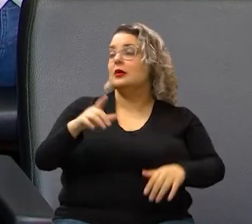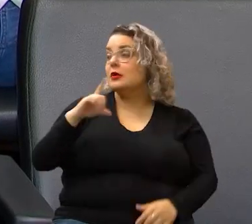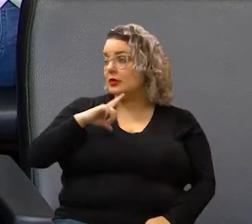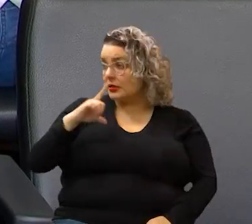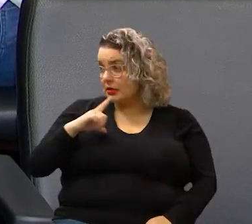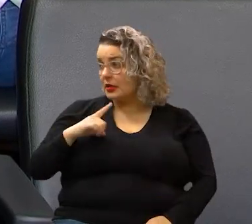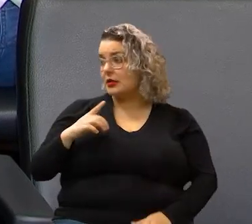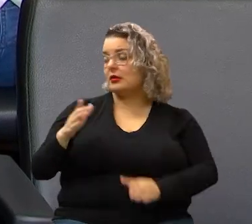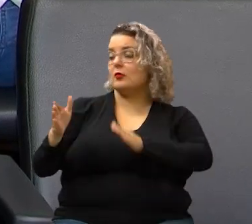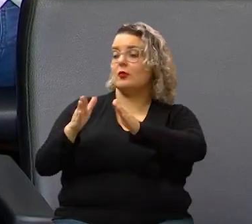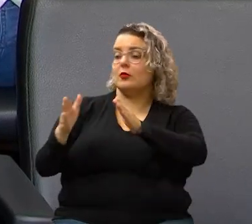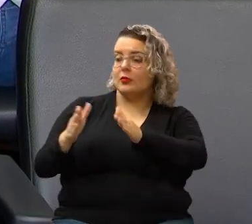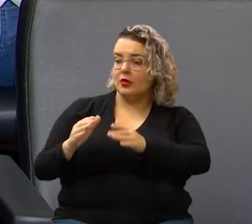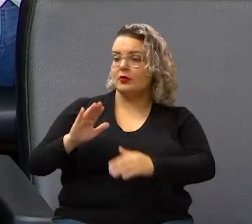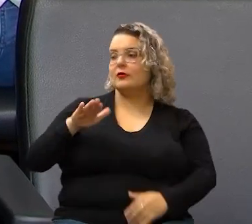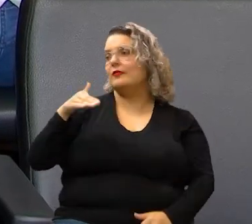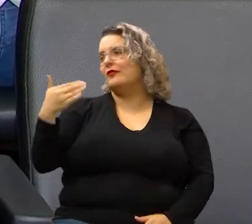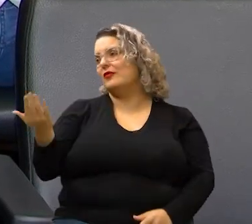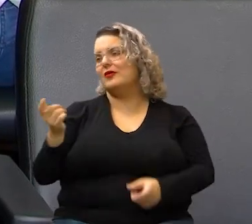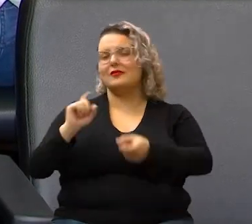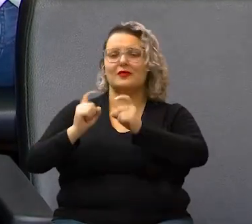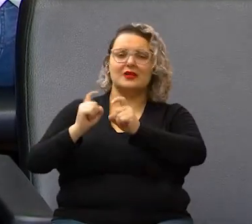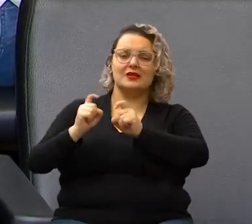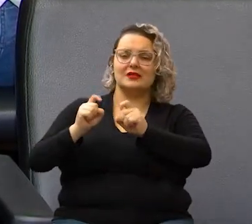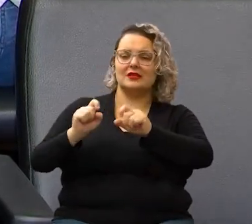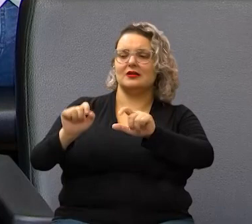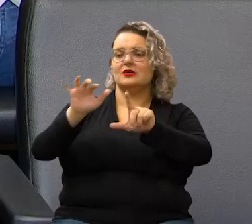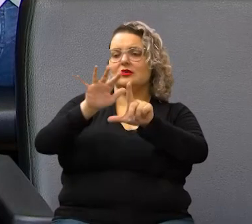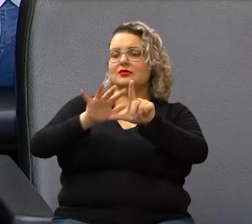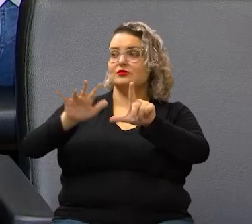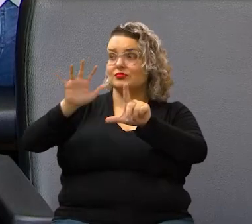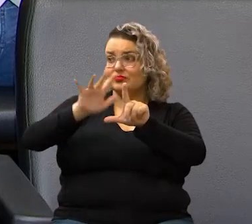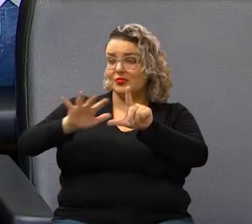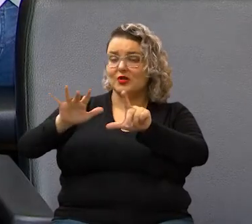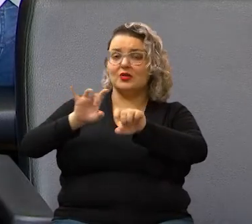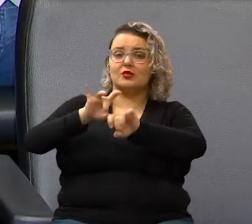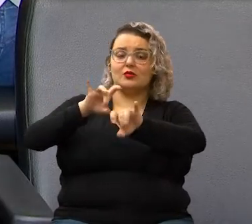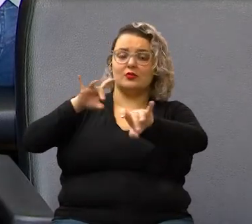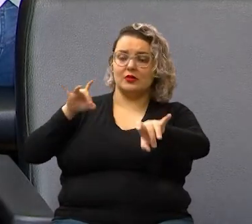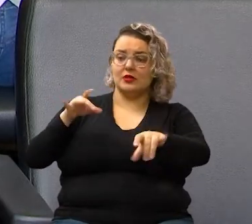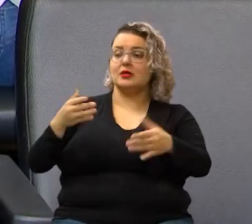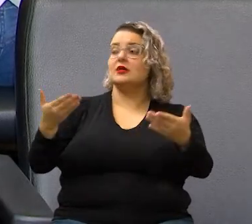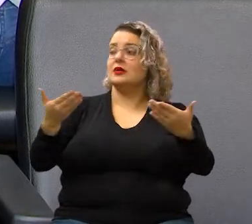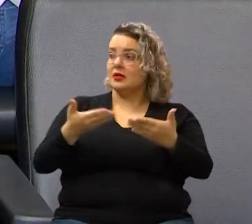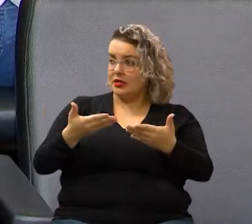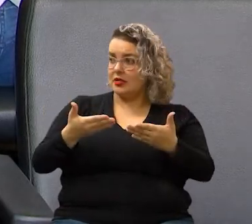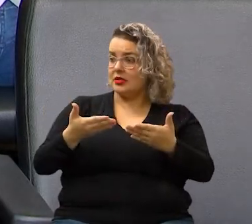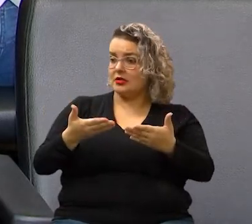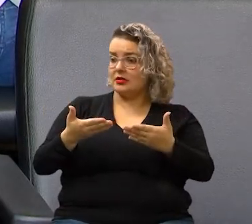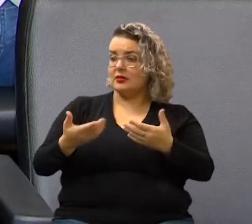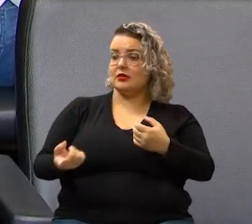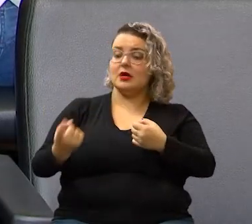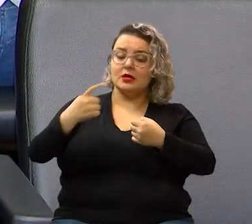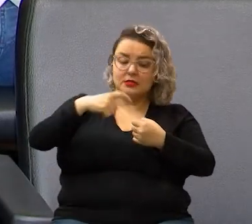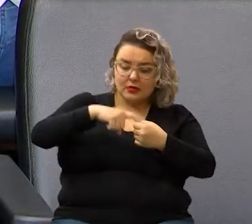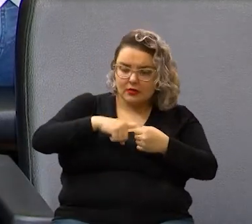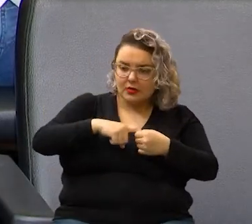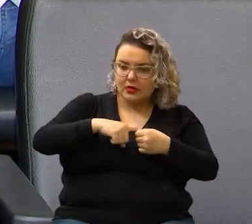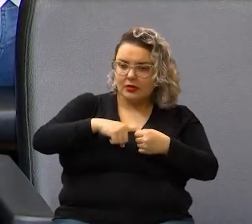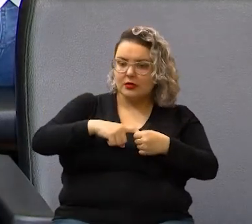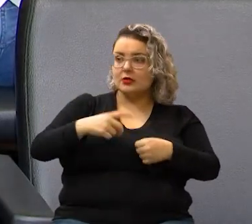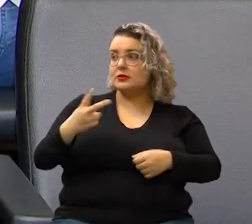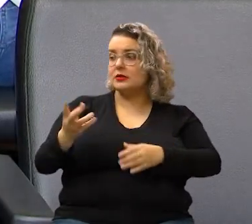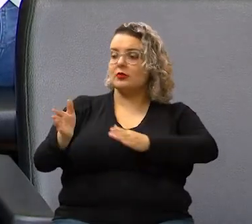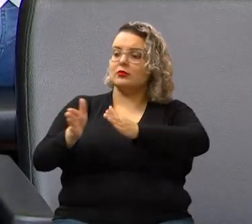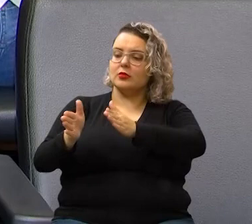Covid-19, que teve o período fora, que teve que fazer as reuniões de maneira online, e agora este retorno.